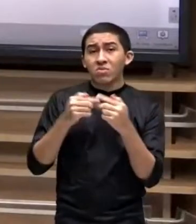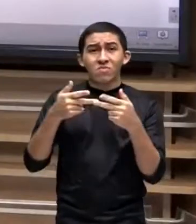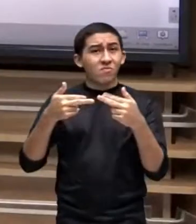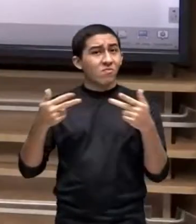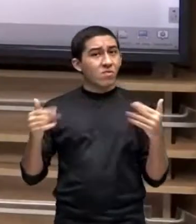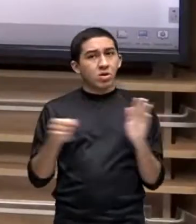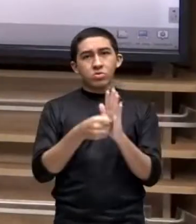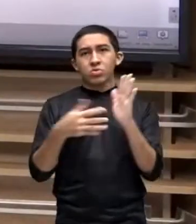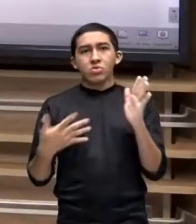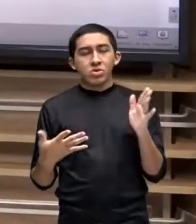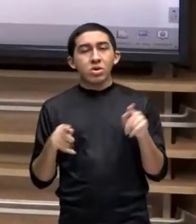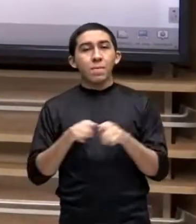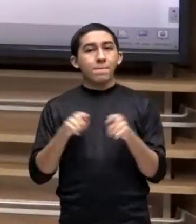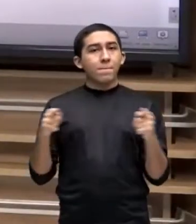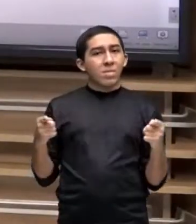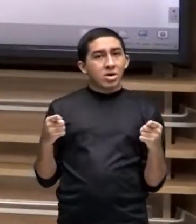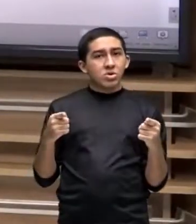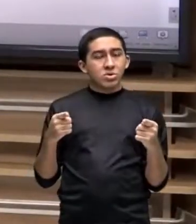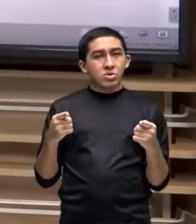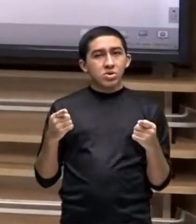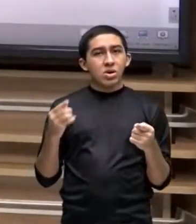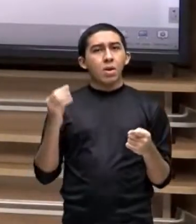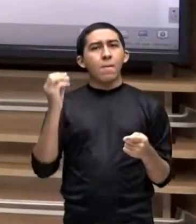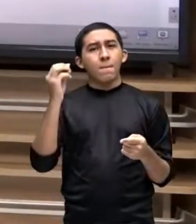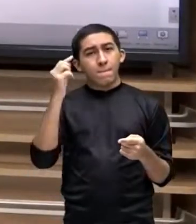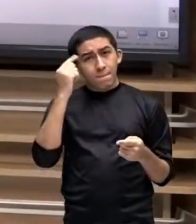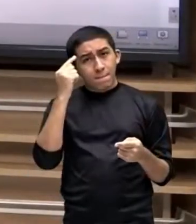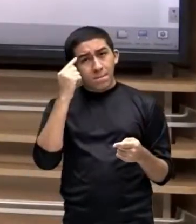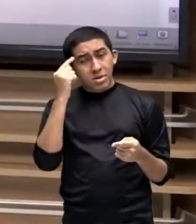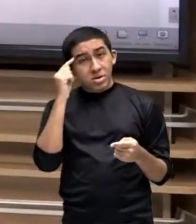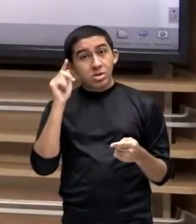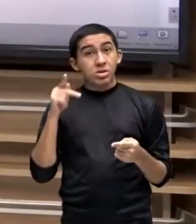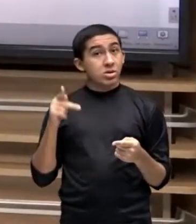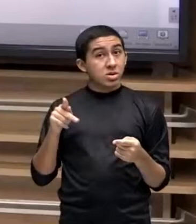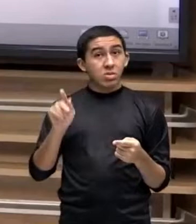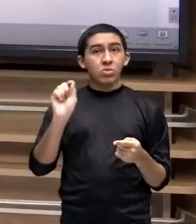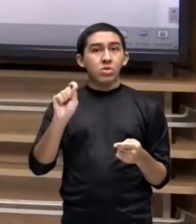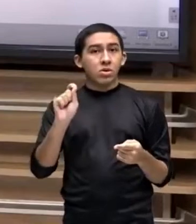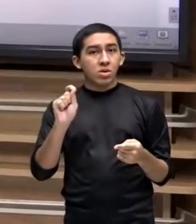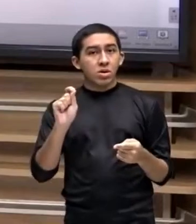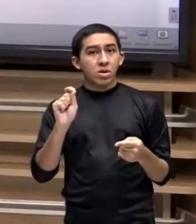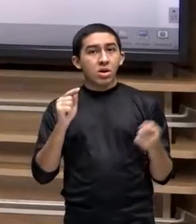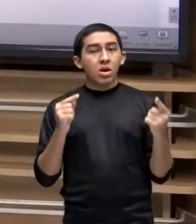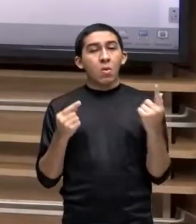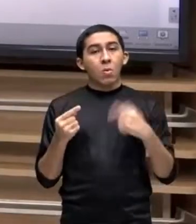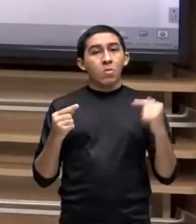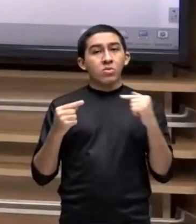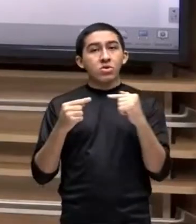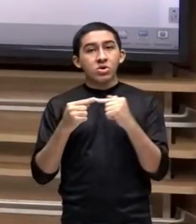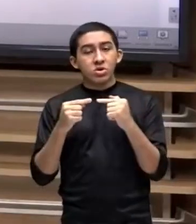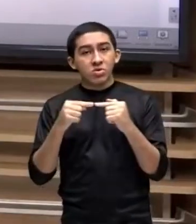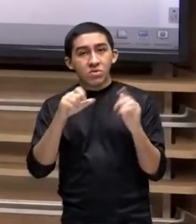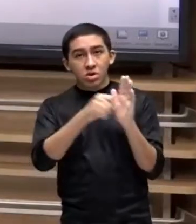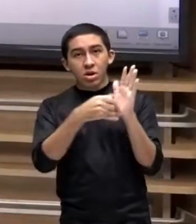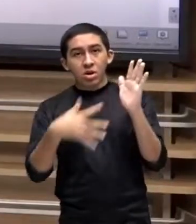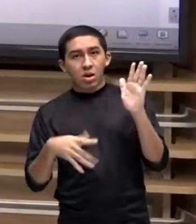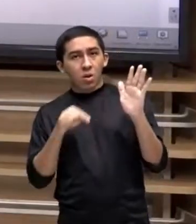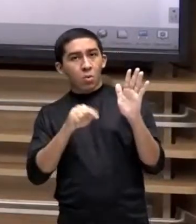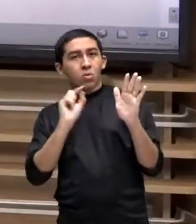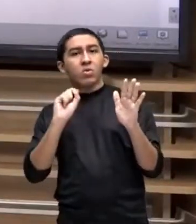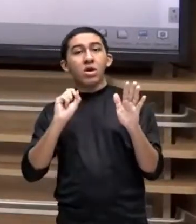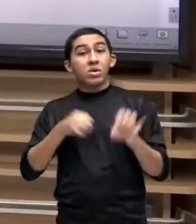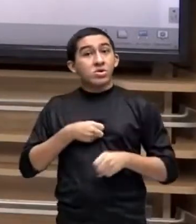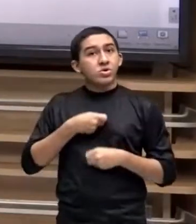certo? Mas o que devemos ter em mente sempre é que a intenção de uma figura de linguagem é